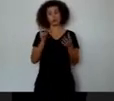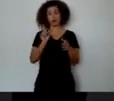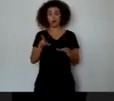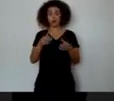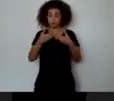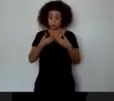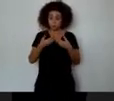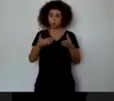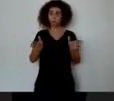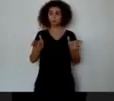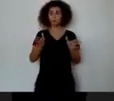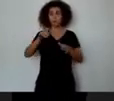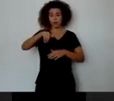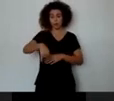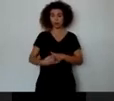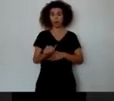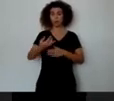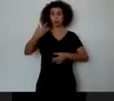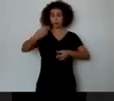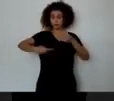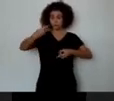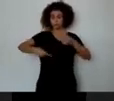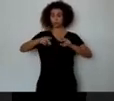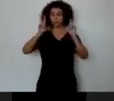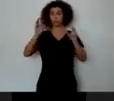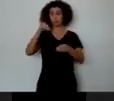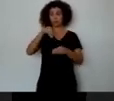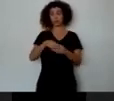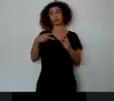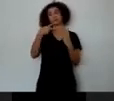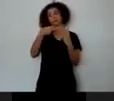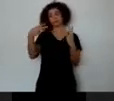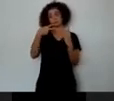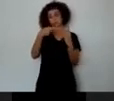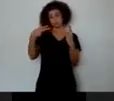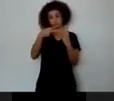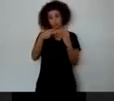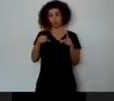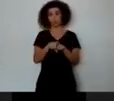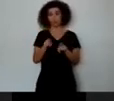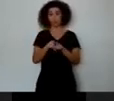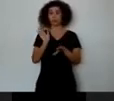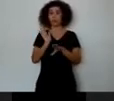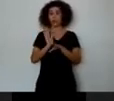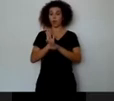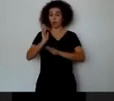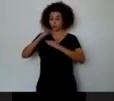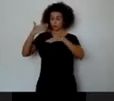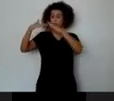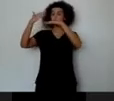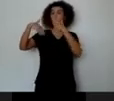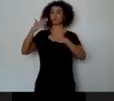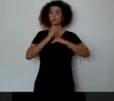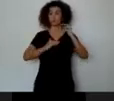essa discussão dentro da instituição, dentro do UniBH, favorecer o desenvolvimento profissional, né, dos alunos de